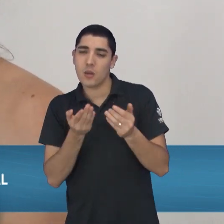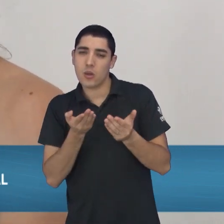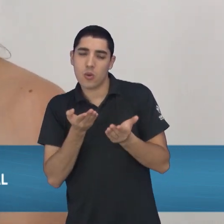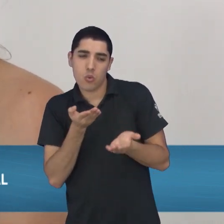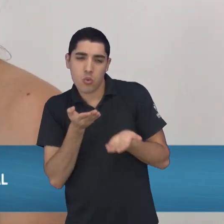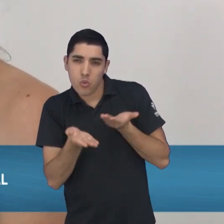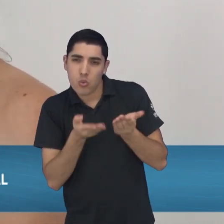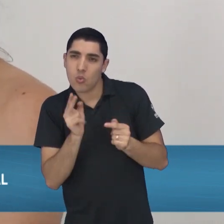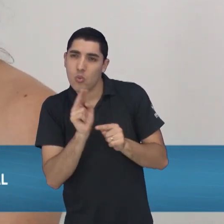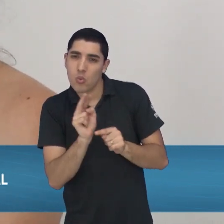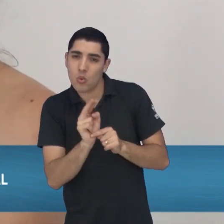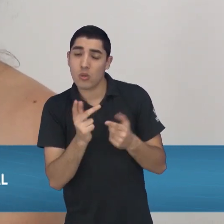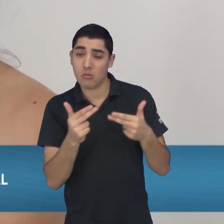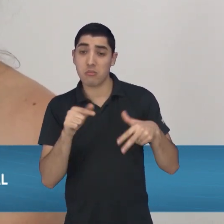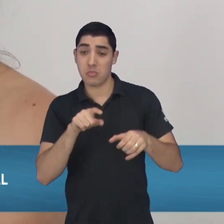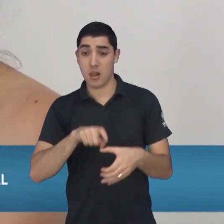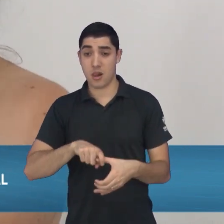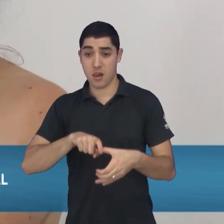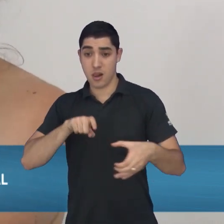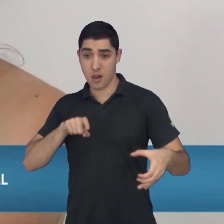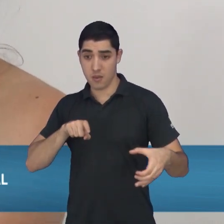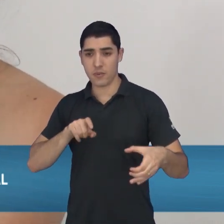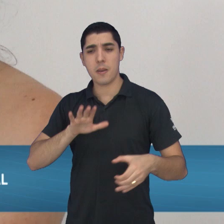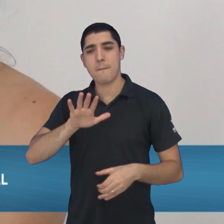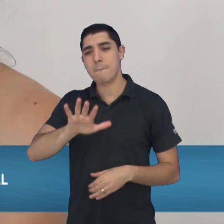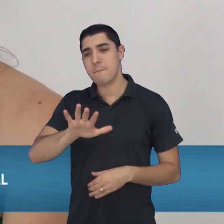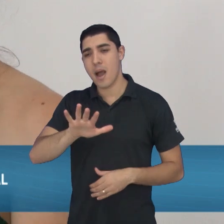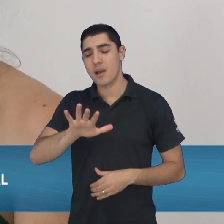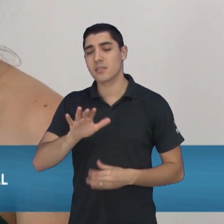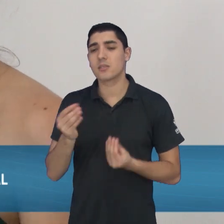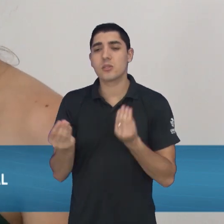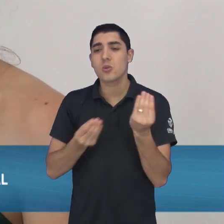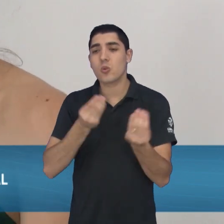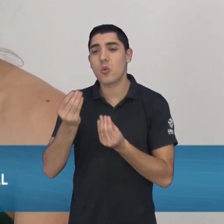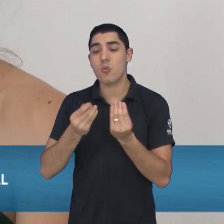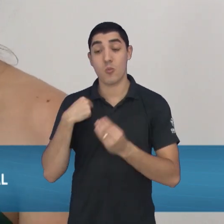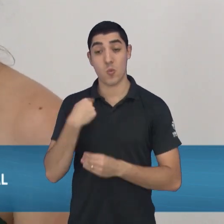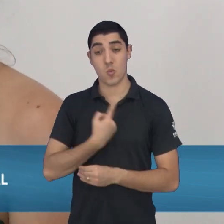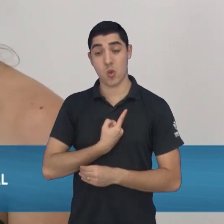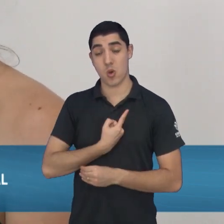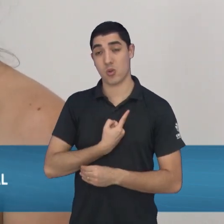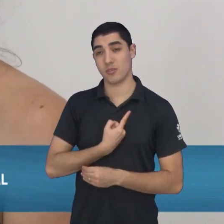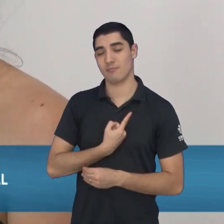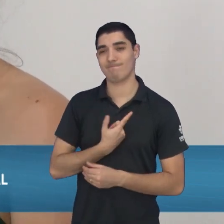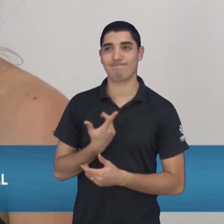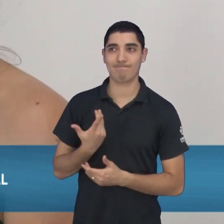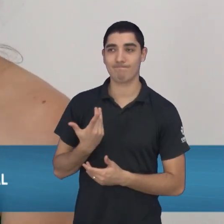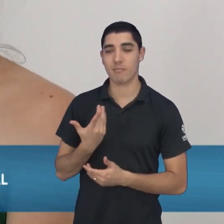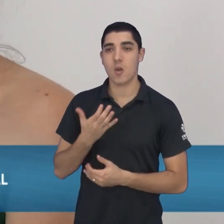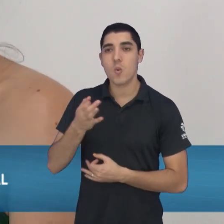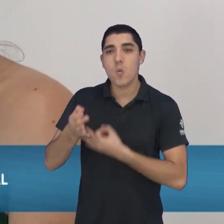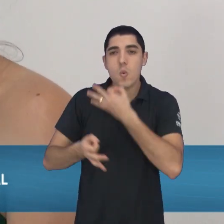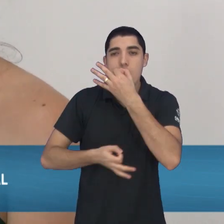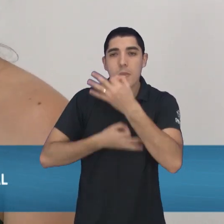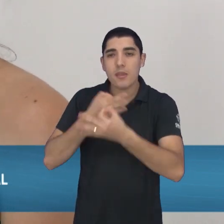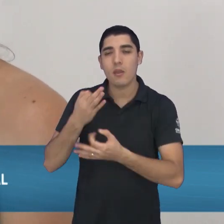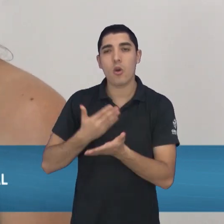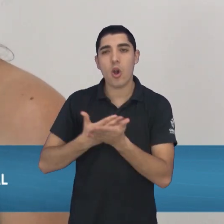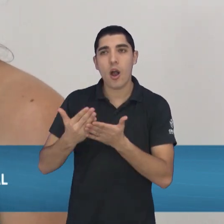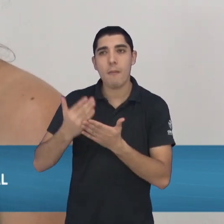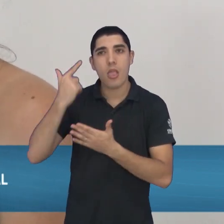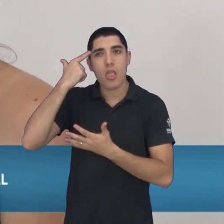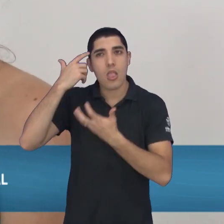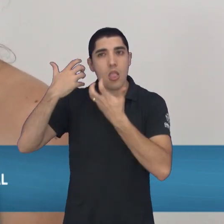tanta autonomia, mas é como a gente cria, né? E como a gente constrói essas pessoas e essas figuras na